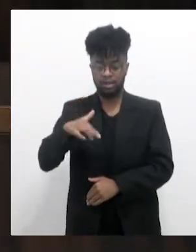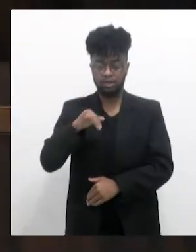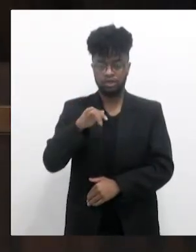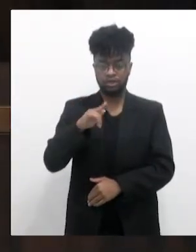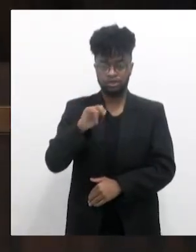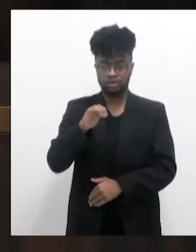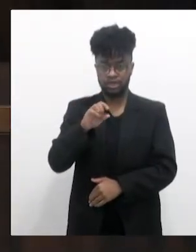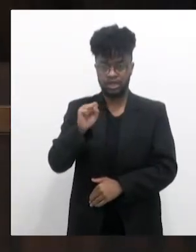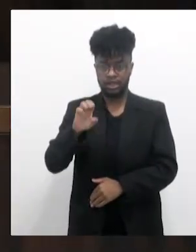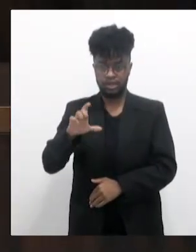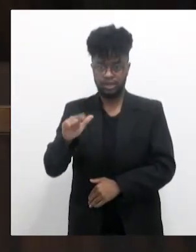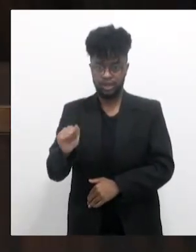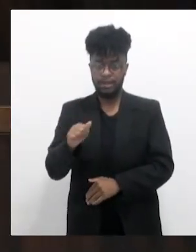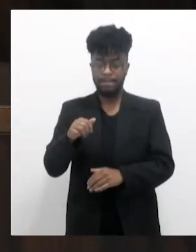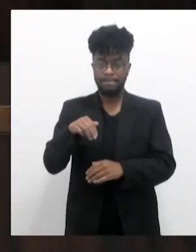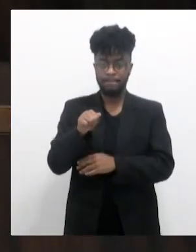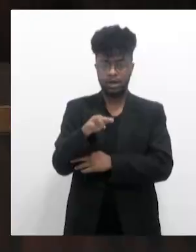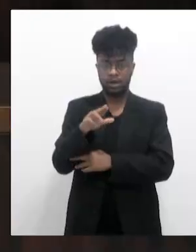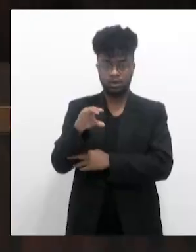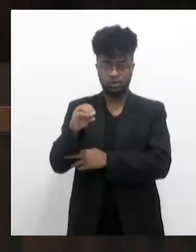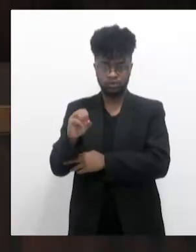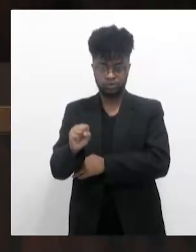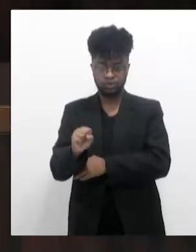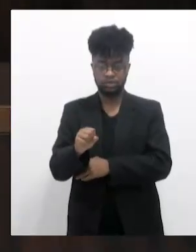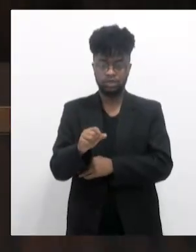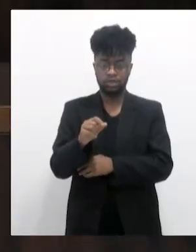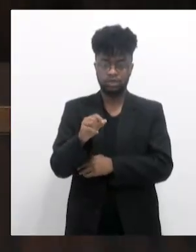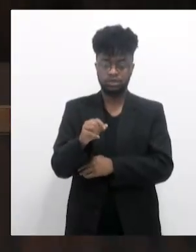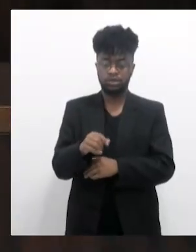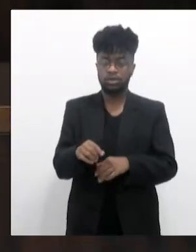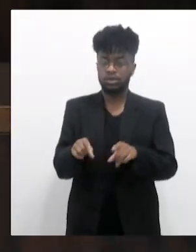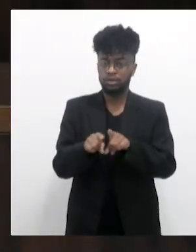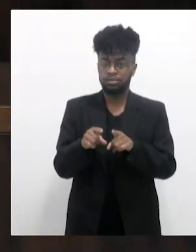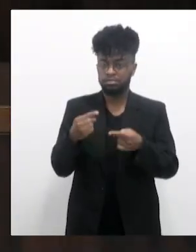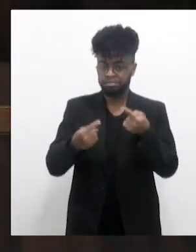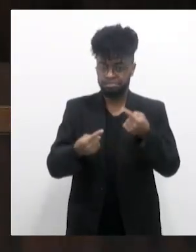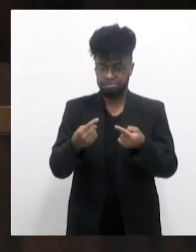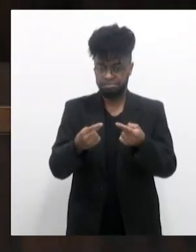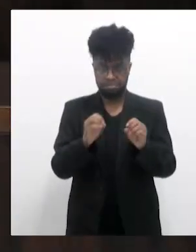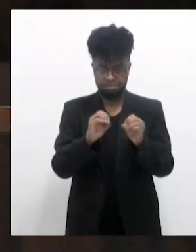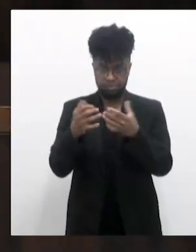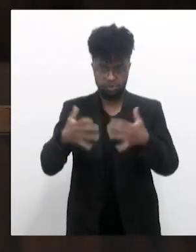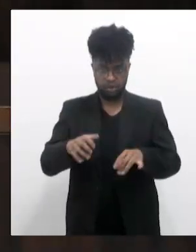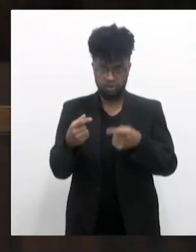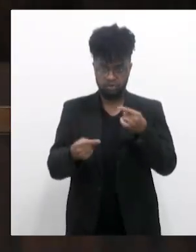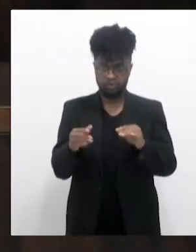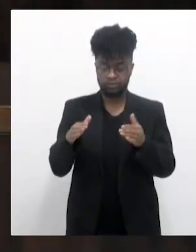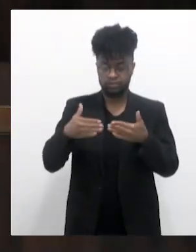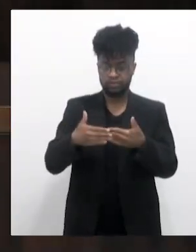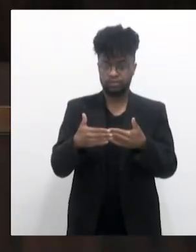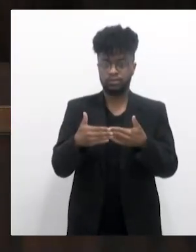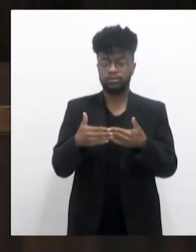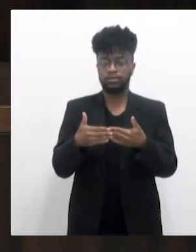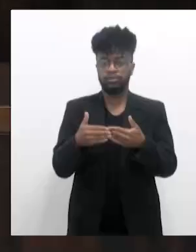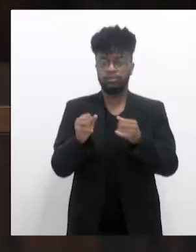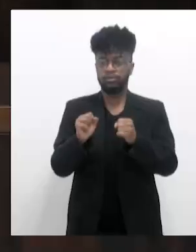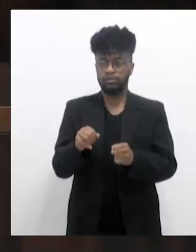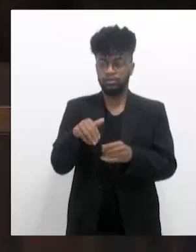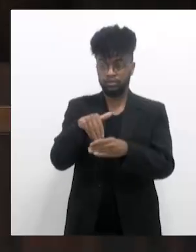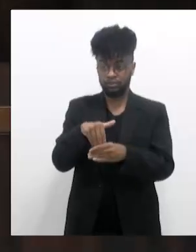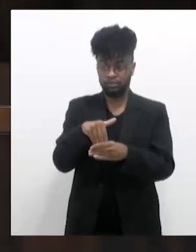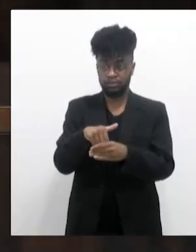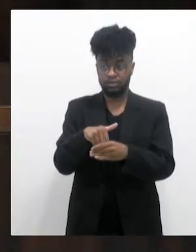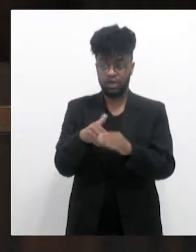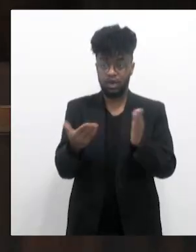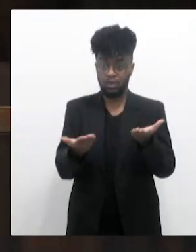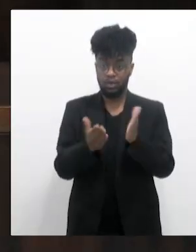Márcio Galperto e Carlos Macedo. Em discussão. Não havendo quem queira discutir, é encerrada a discussão.